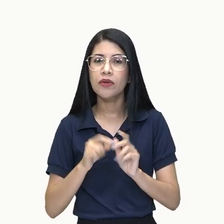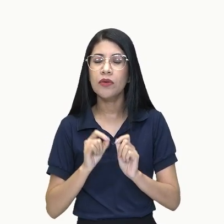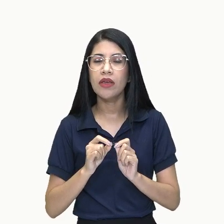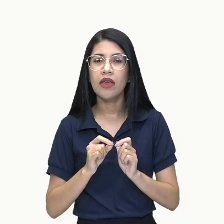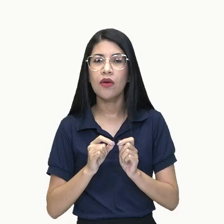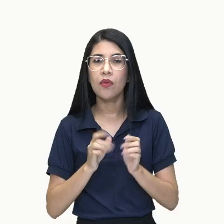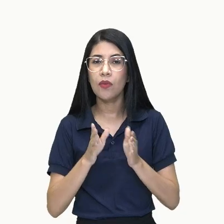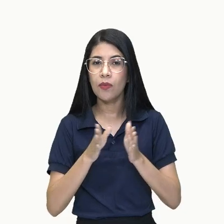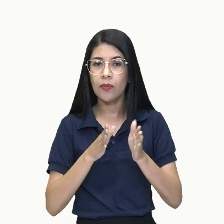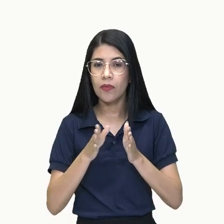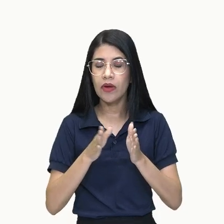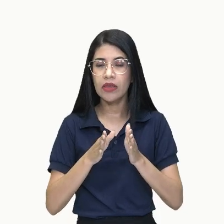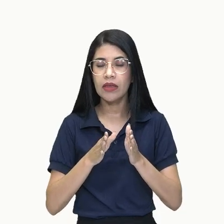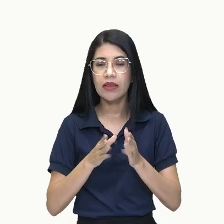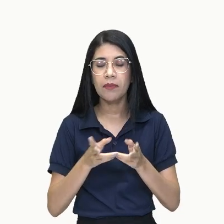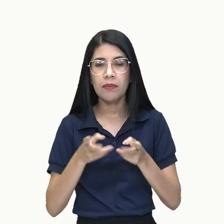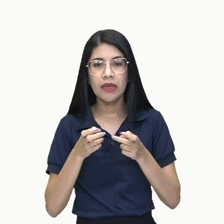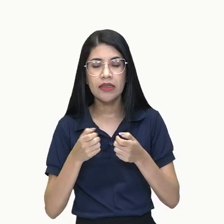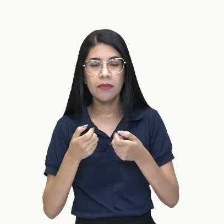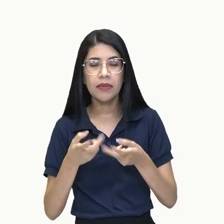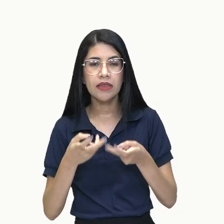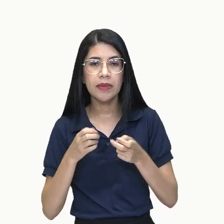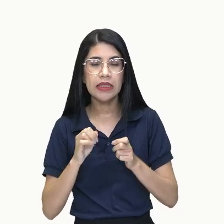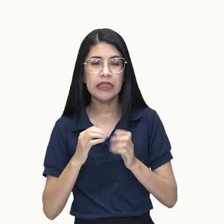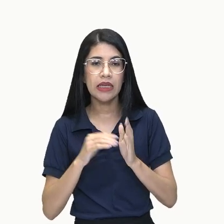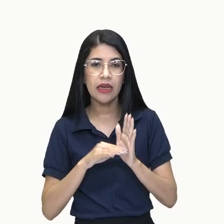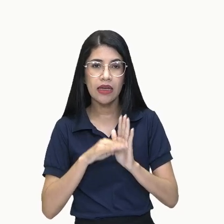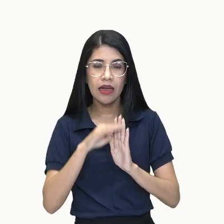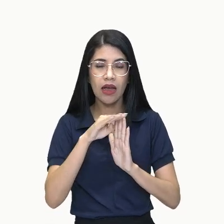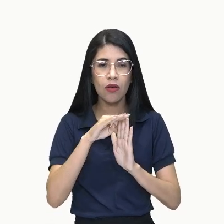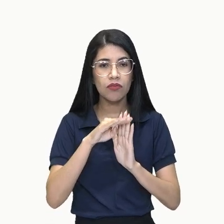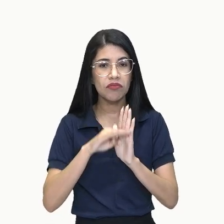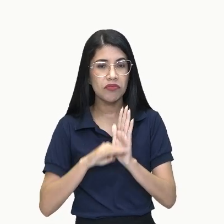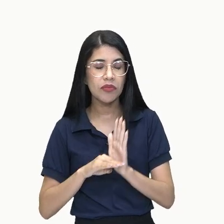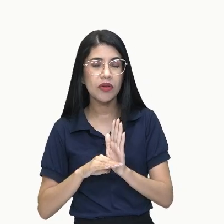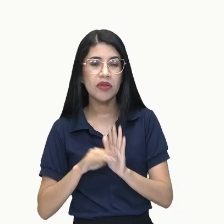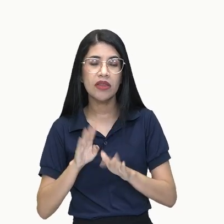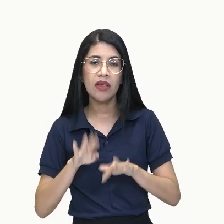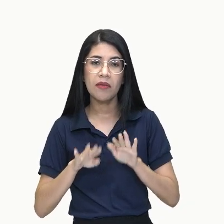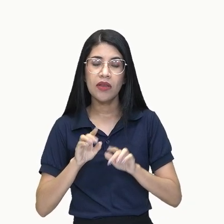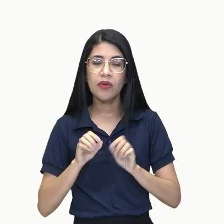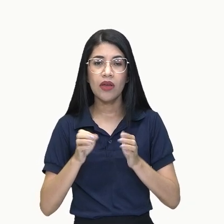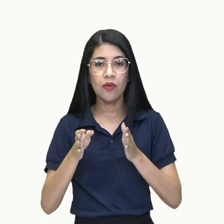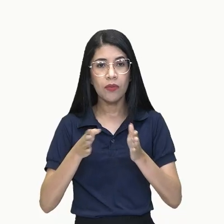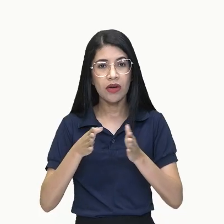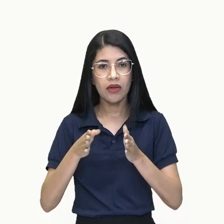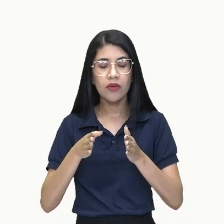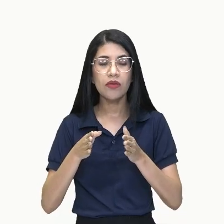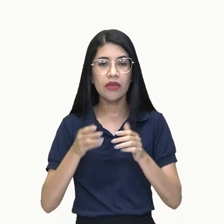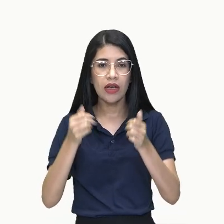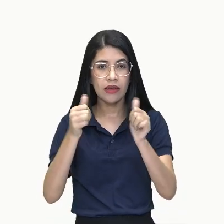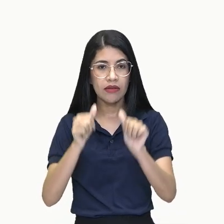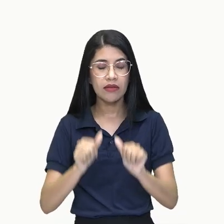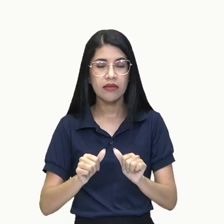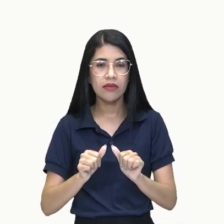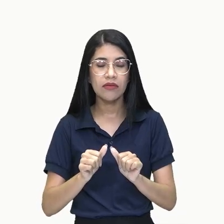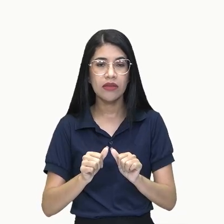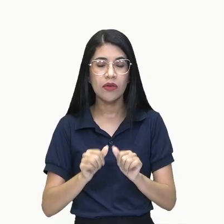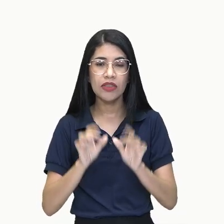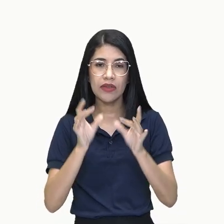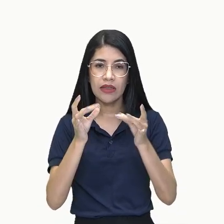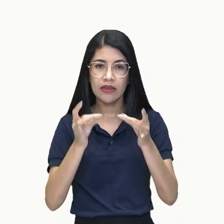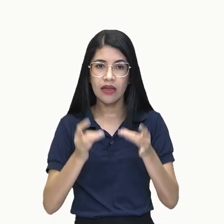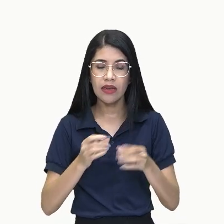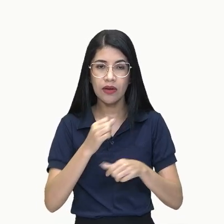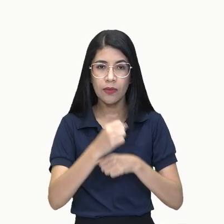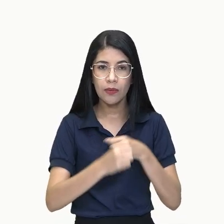isso, verificar se cresceu ou se decresceu de acordo com o intervalo. Então, nós vamos analisar, por exemplo, ano a ano.